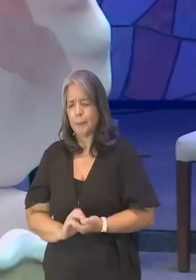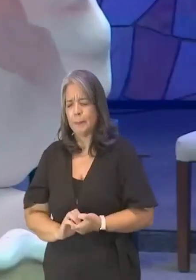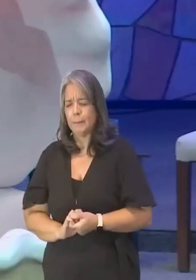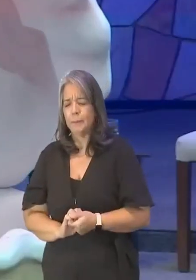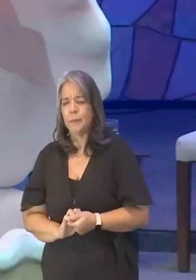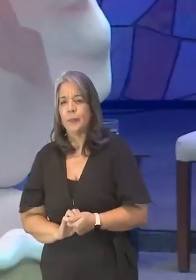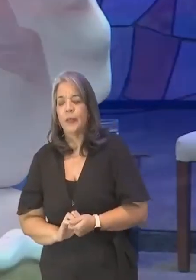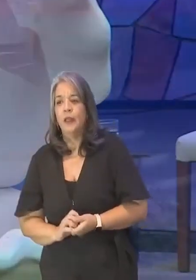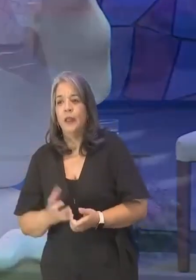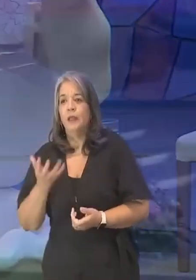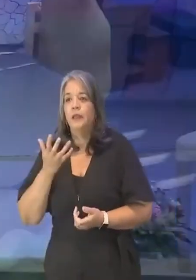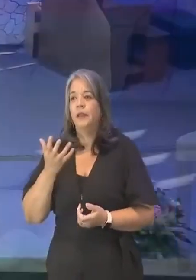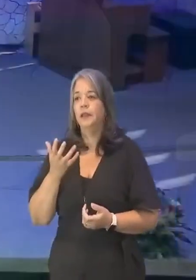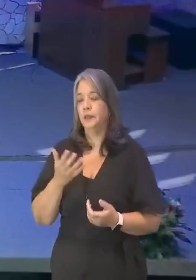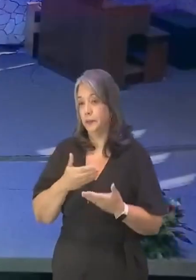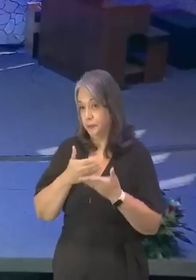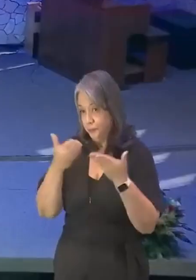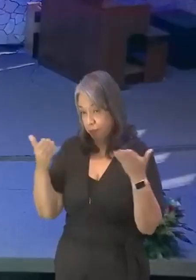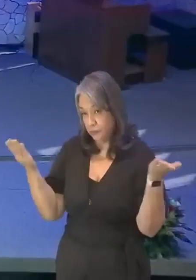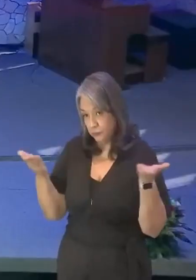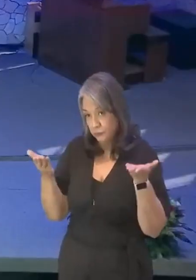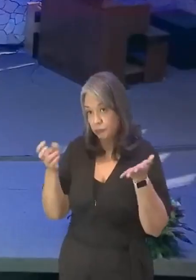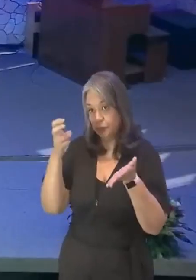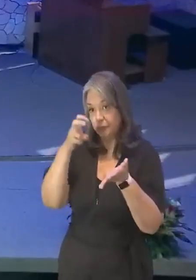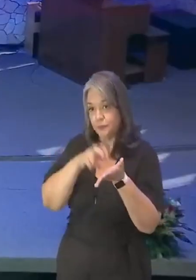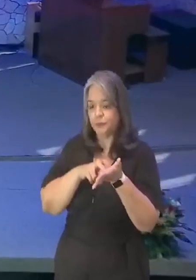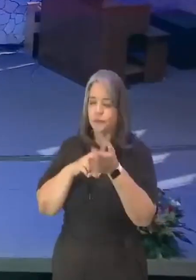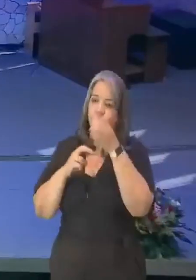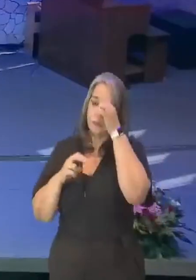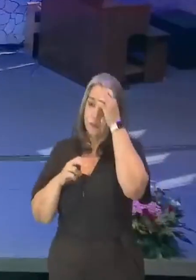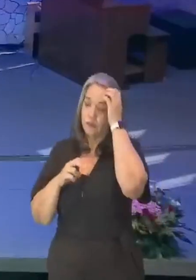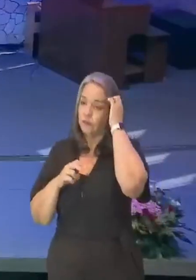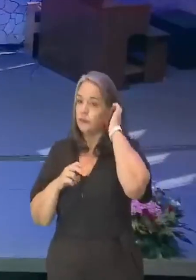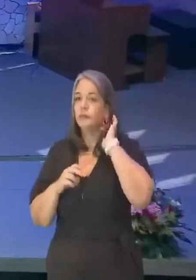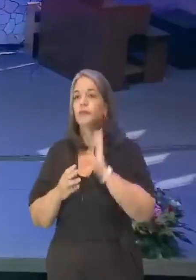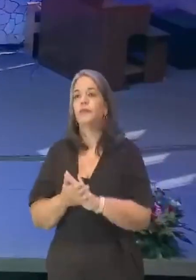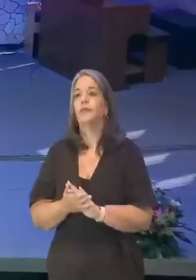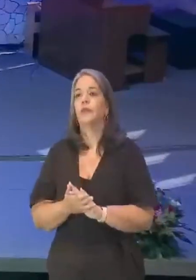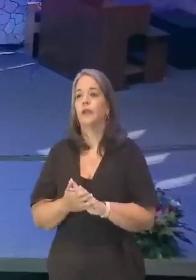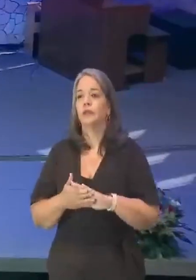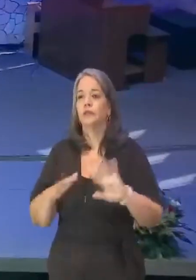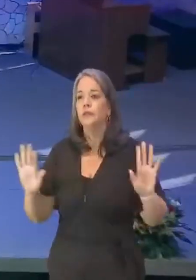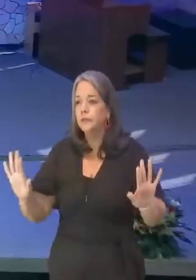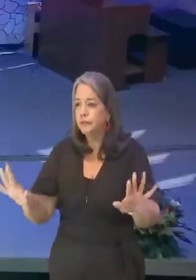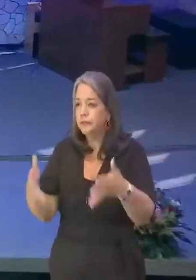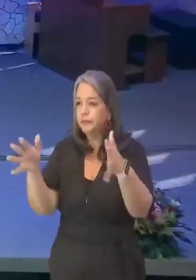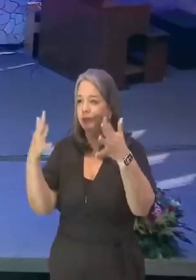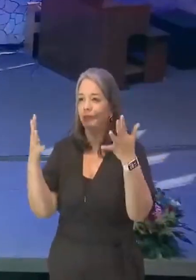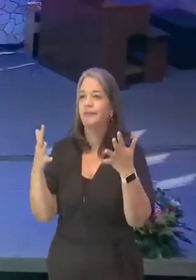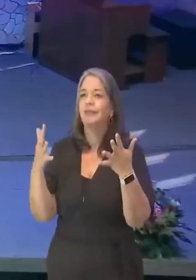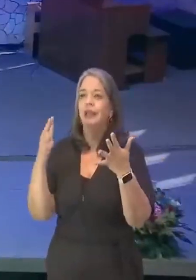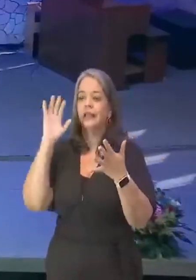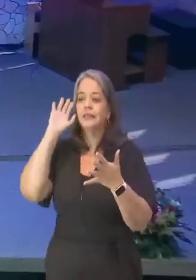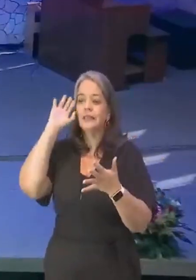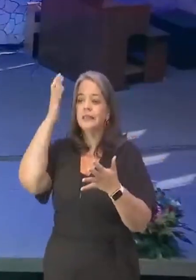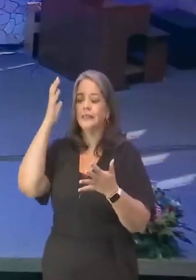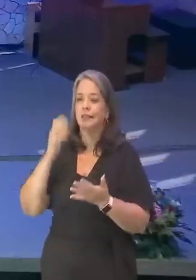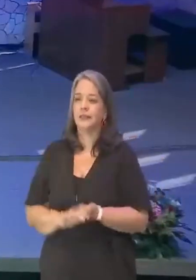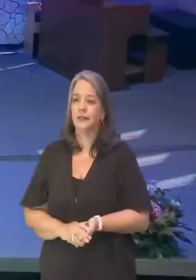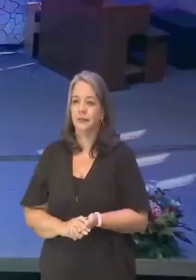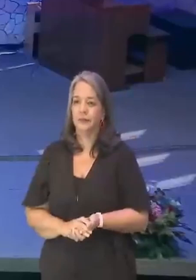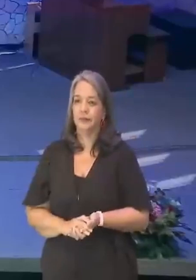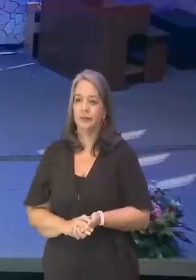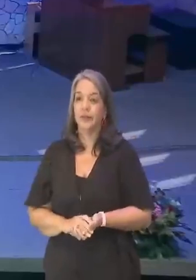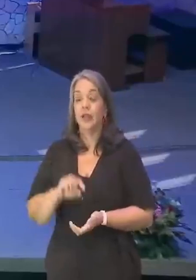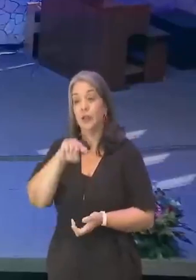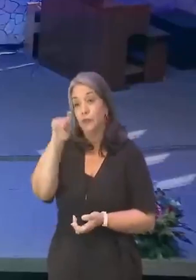Eu quero que você, nesta manhã, seja encorajado a tomar essa decisão. Que você,